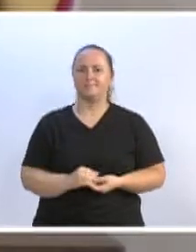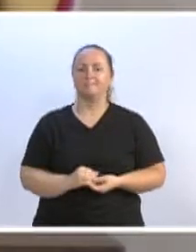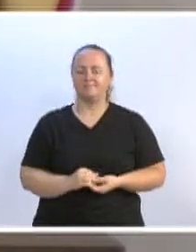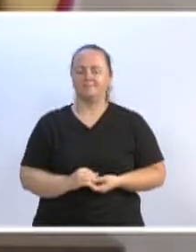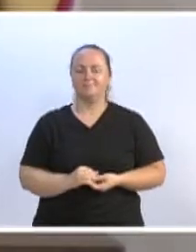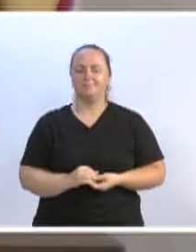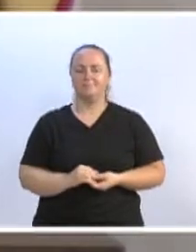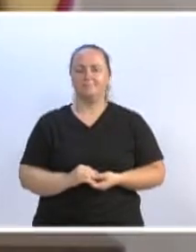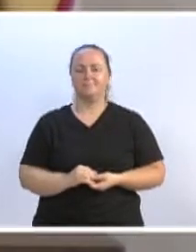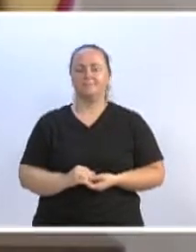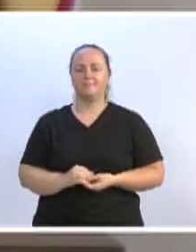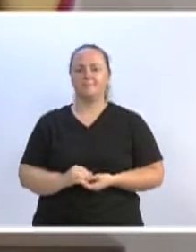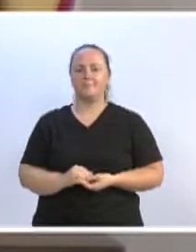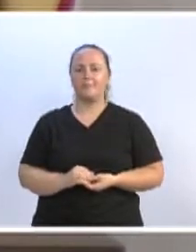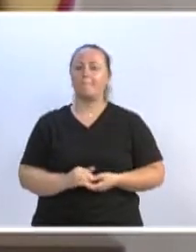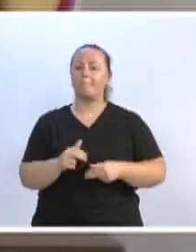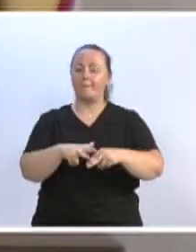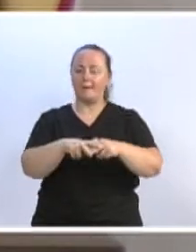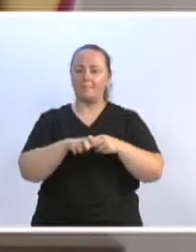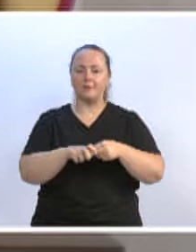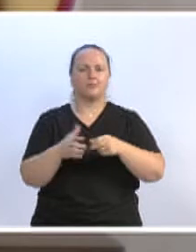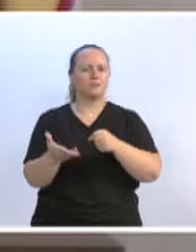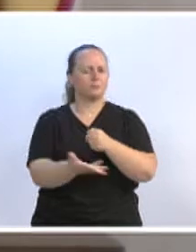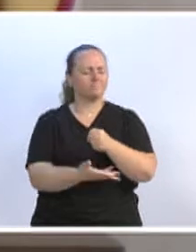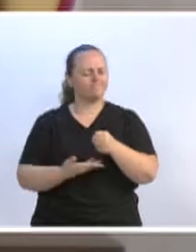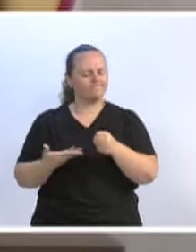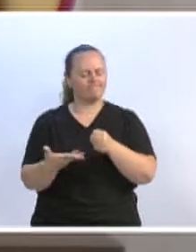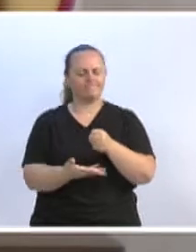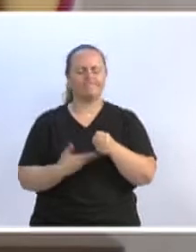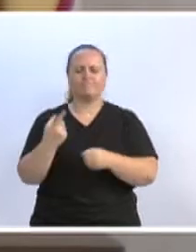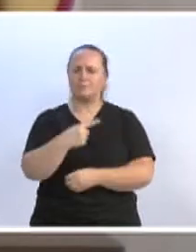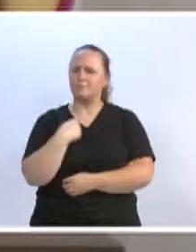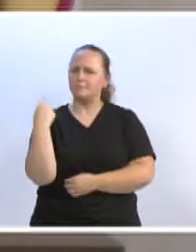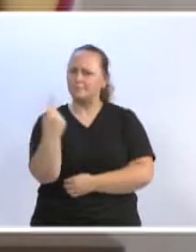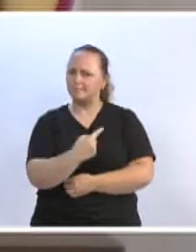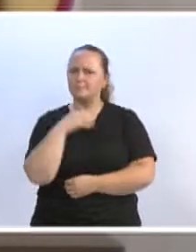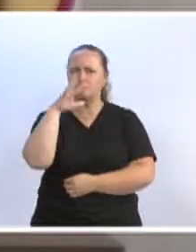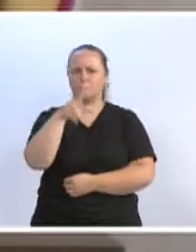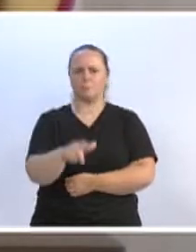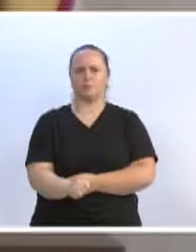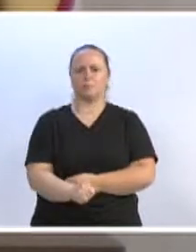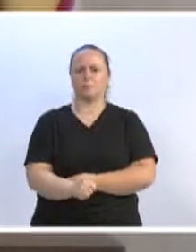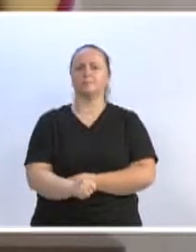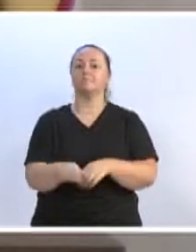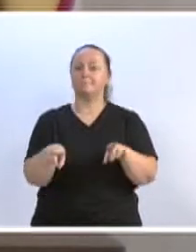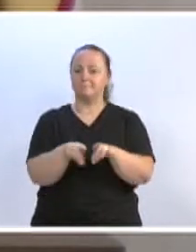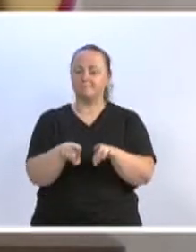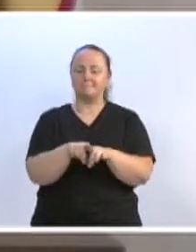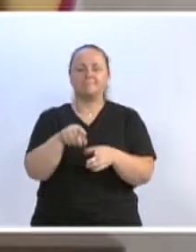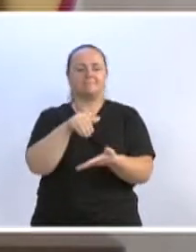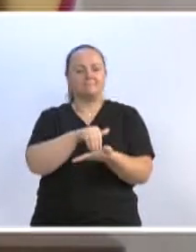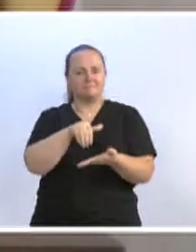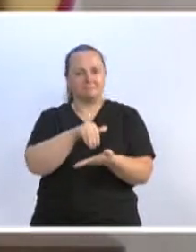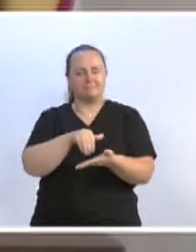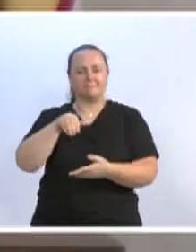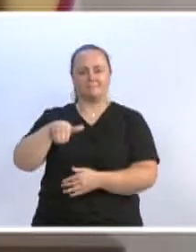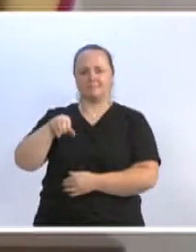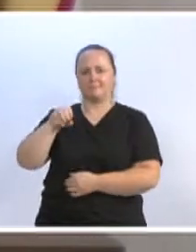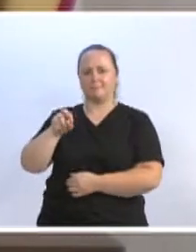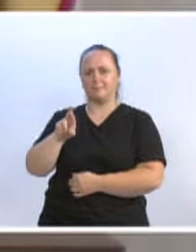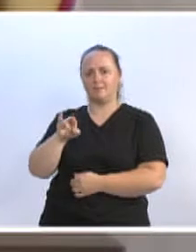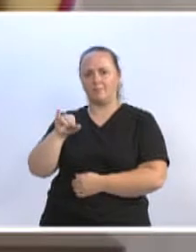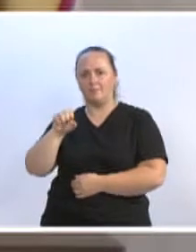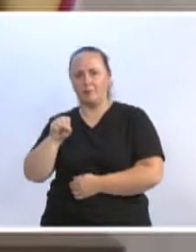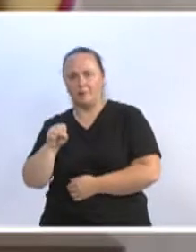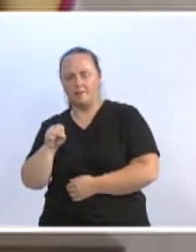de Deus. É esse o fundamento que eu acho que nós temos, e aí eu quero saudar o secretário Mores e o secretário Casico, que aqui,